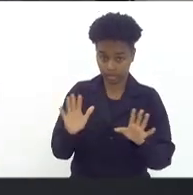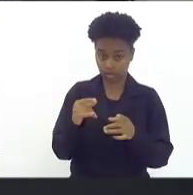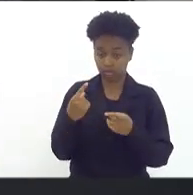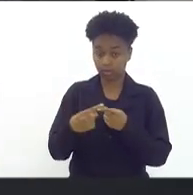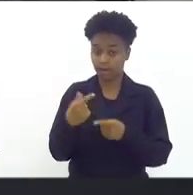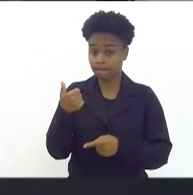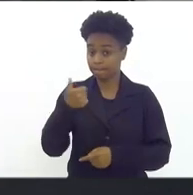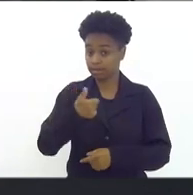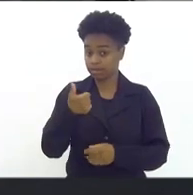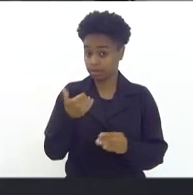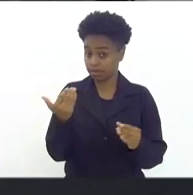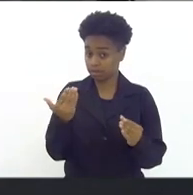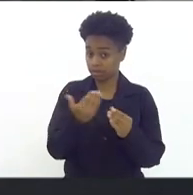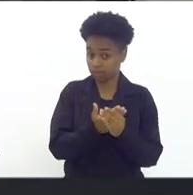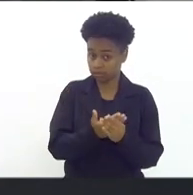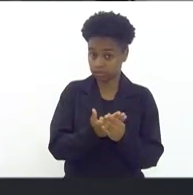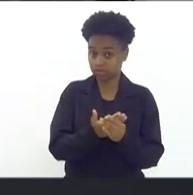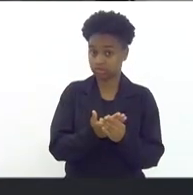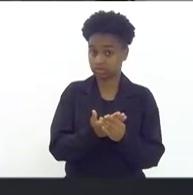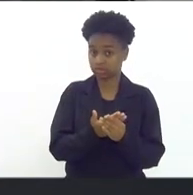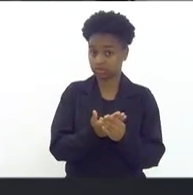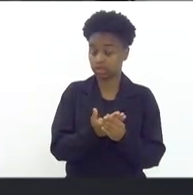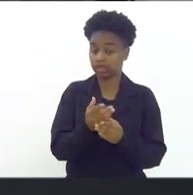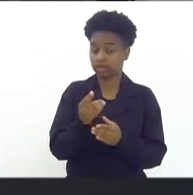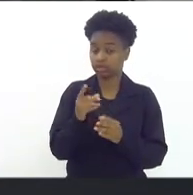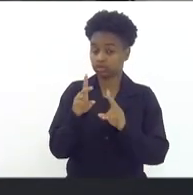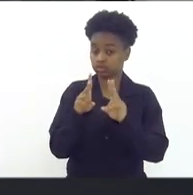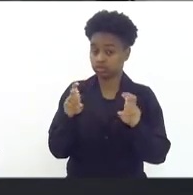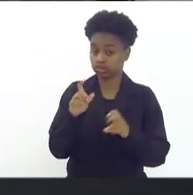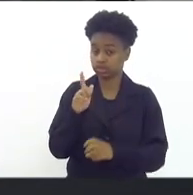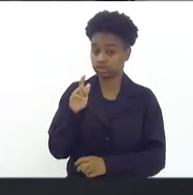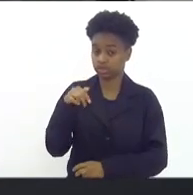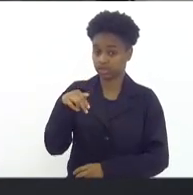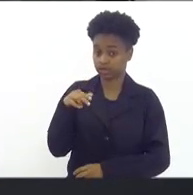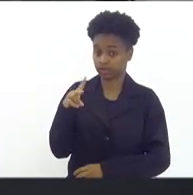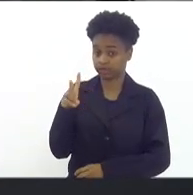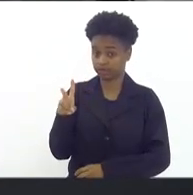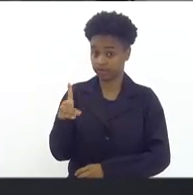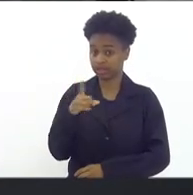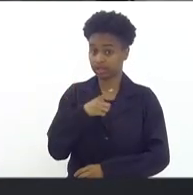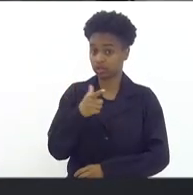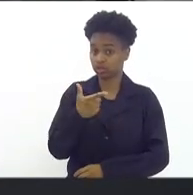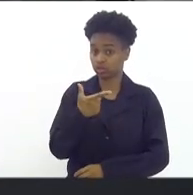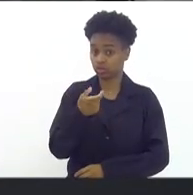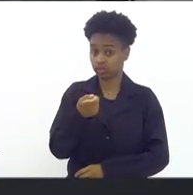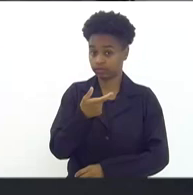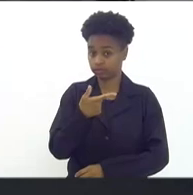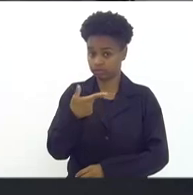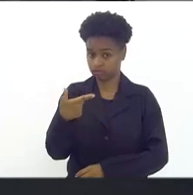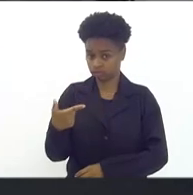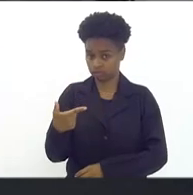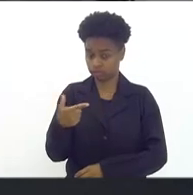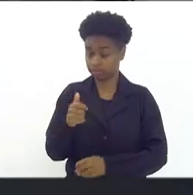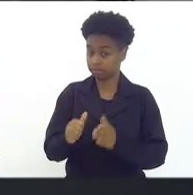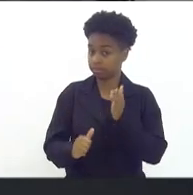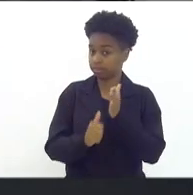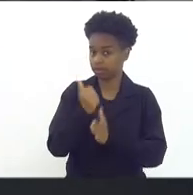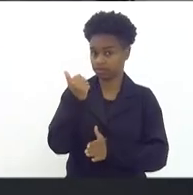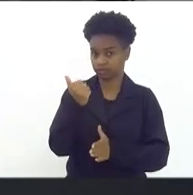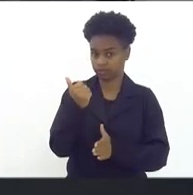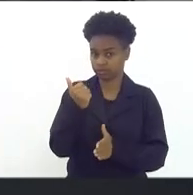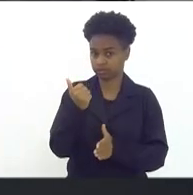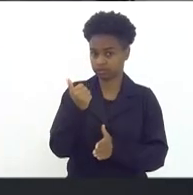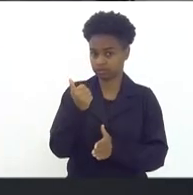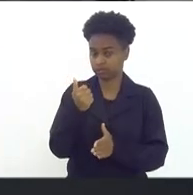processo envolvendo GNV entrou em 2022 foi o primeiro caso por isso